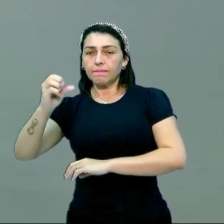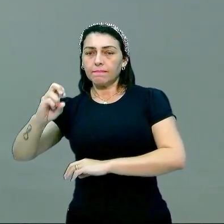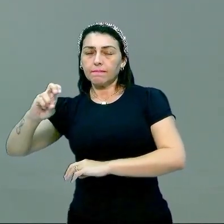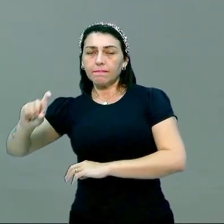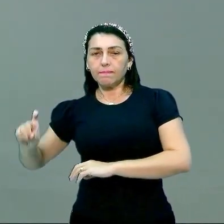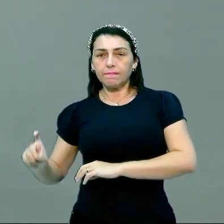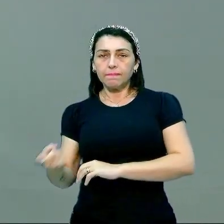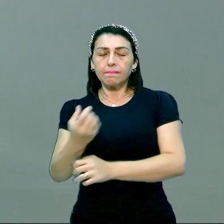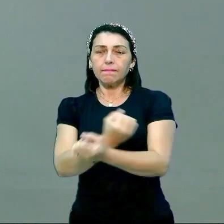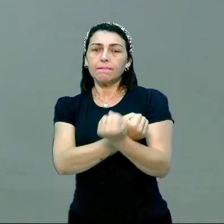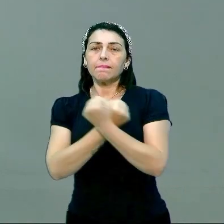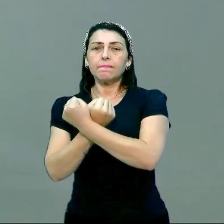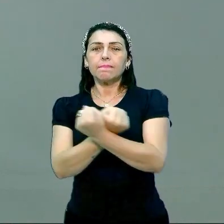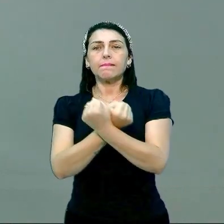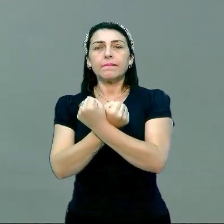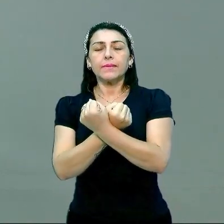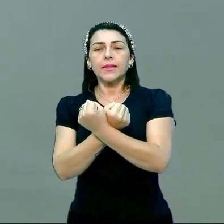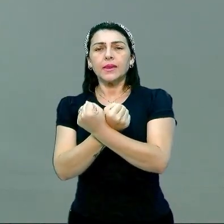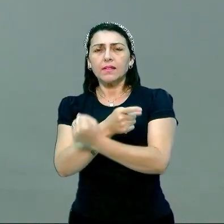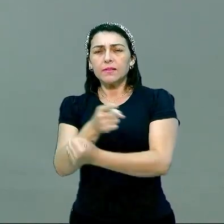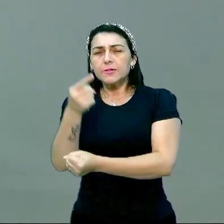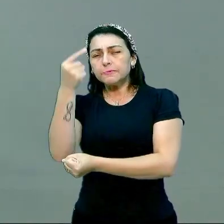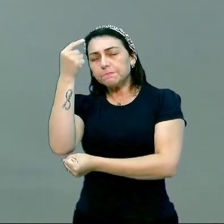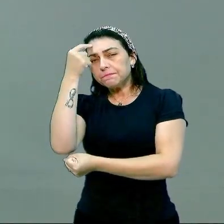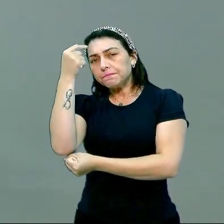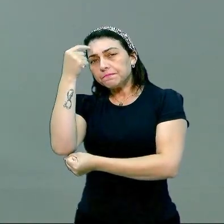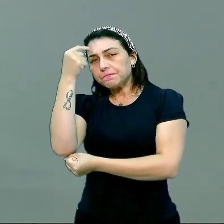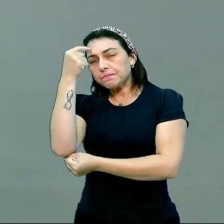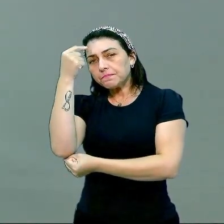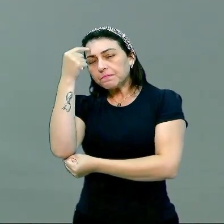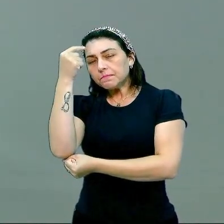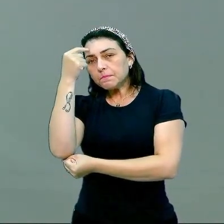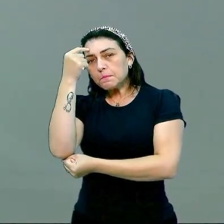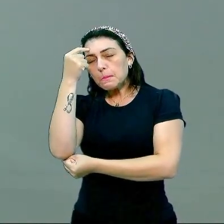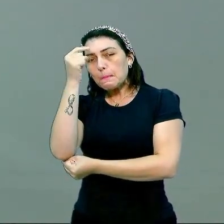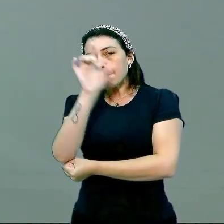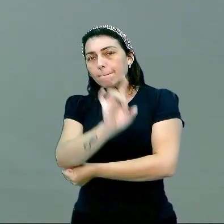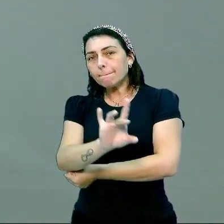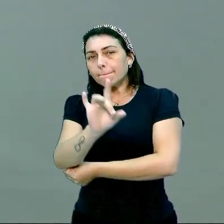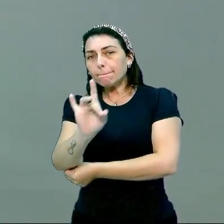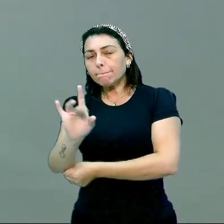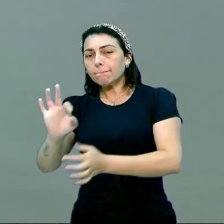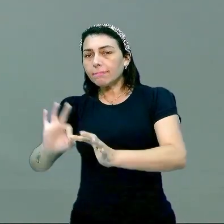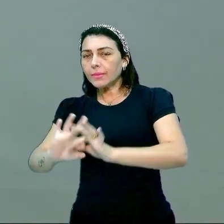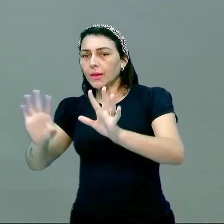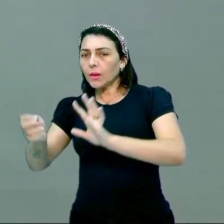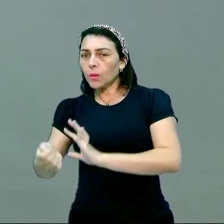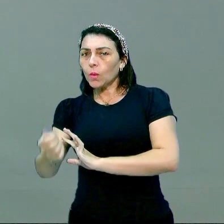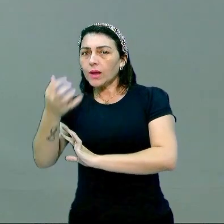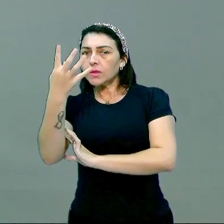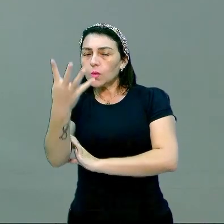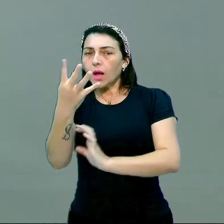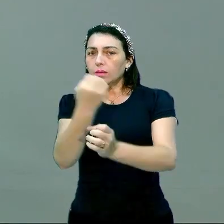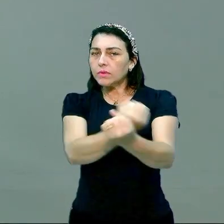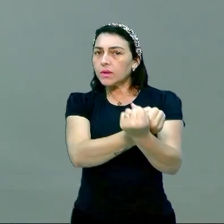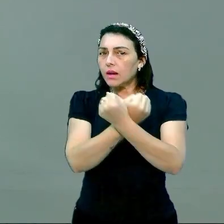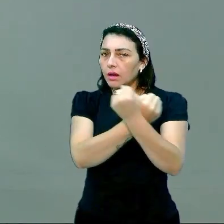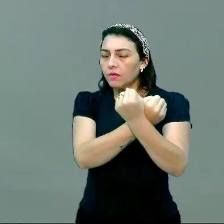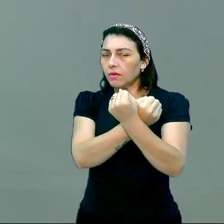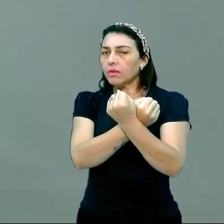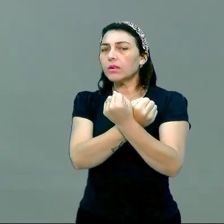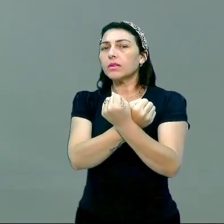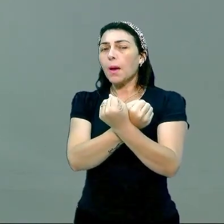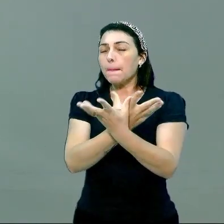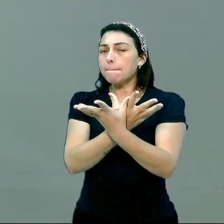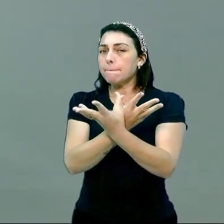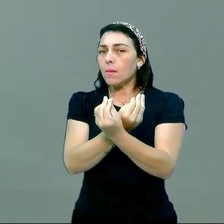365 mil escravos. Você imagina aí, para cada cidadão livre, quase 4 escravos.